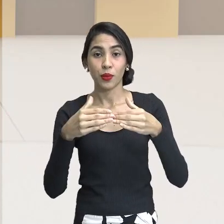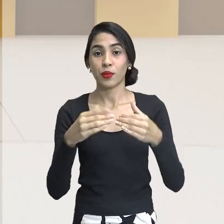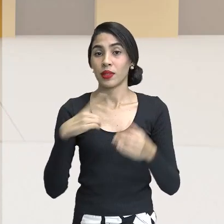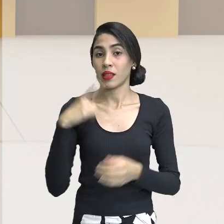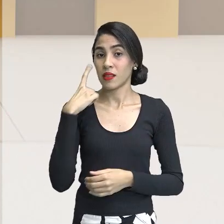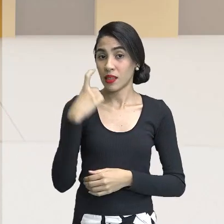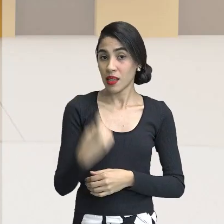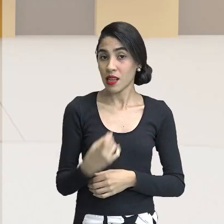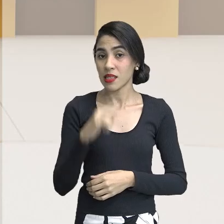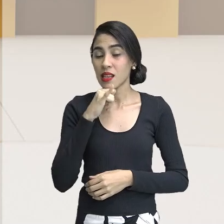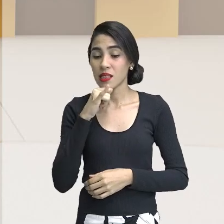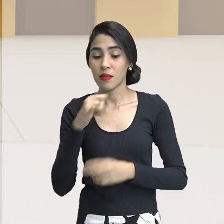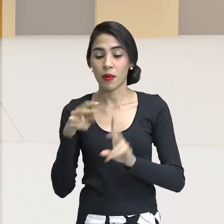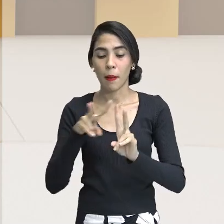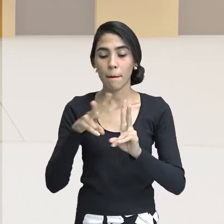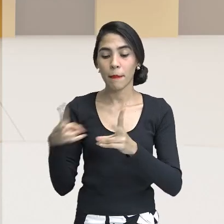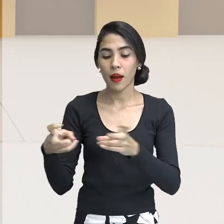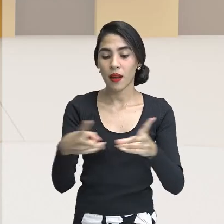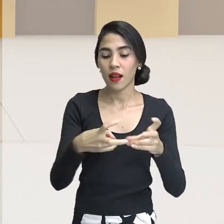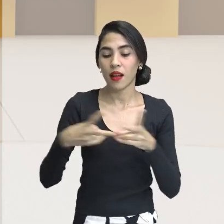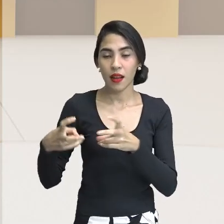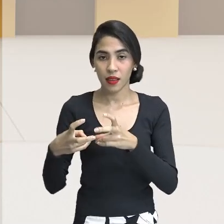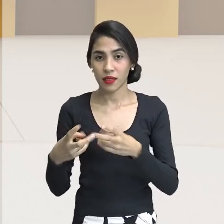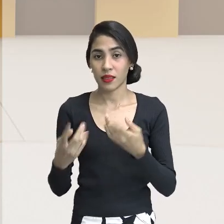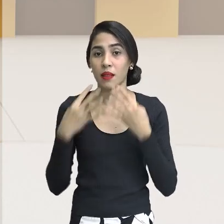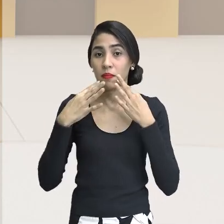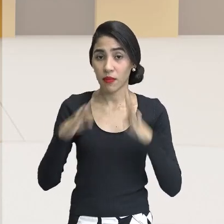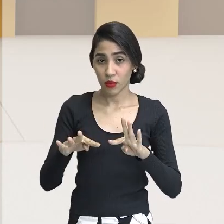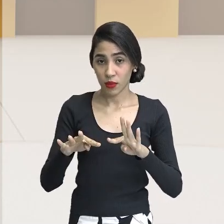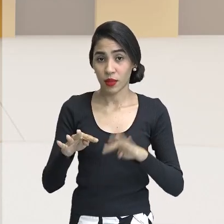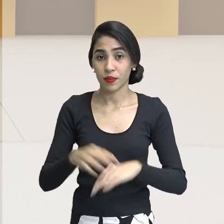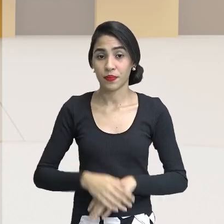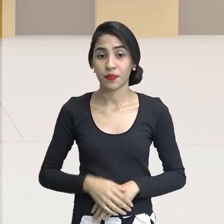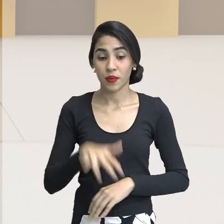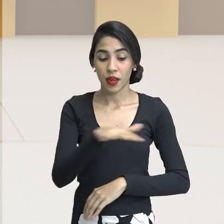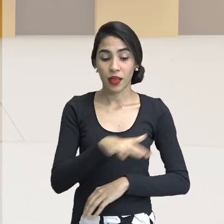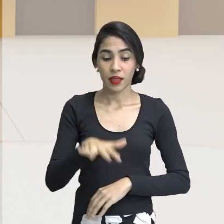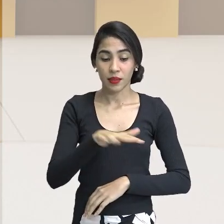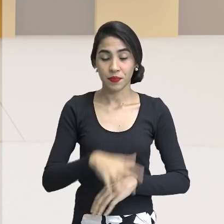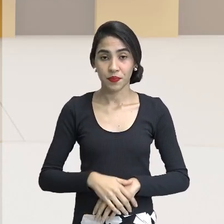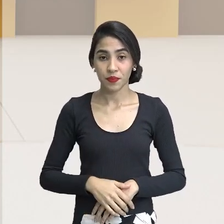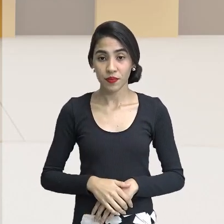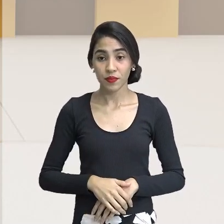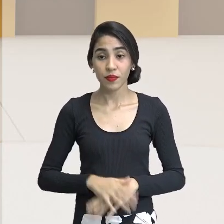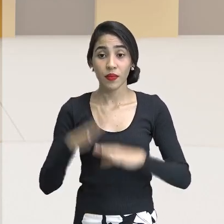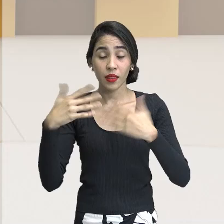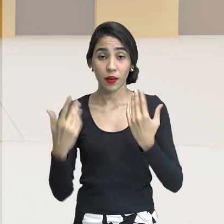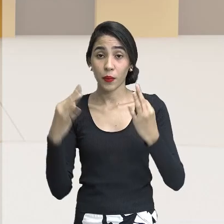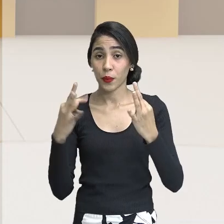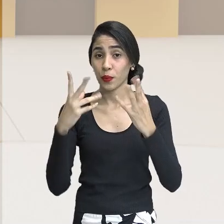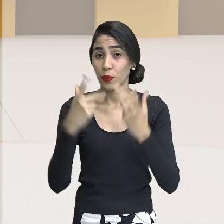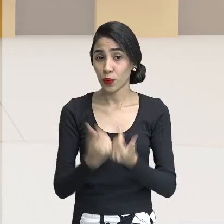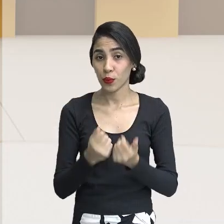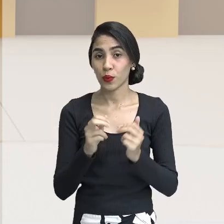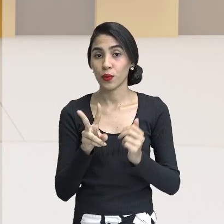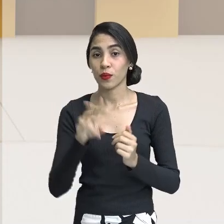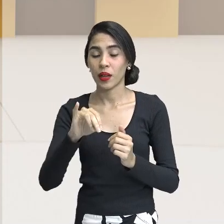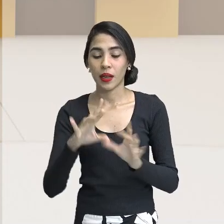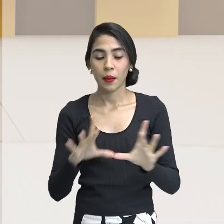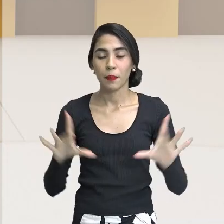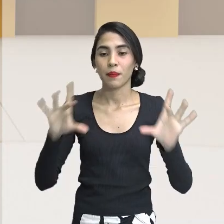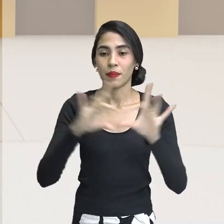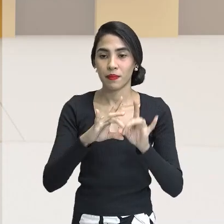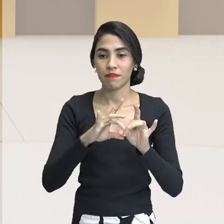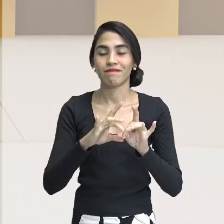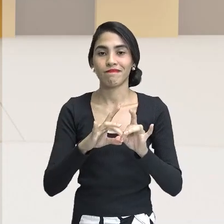interessados por explorar aquela área ali dos recursos naturais da região. tá? Então, tudo isso vai estar vinculado,